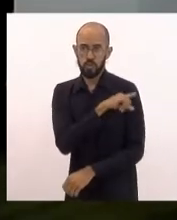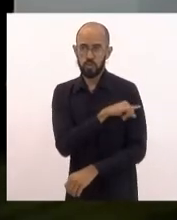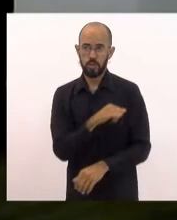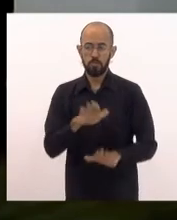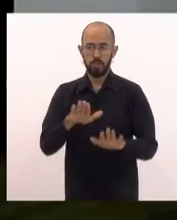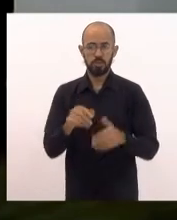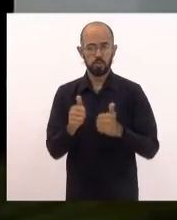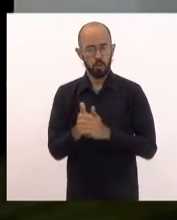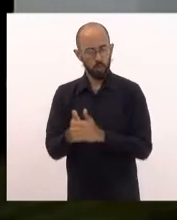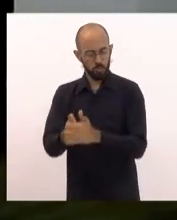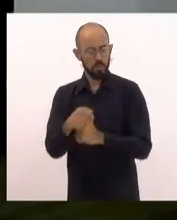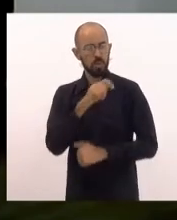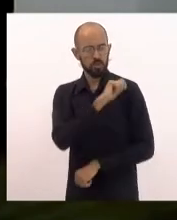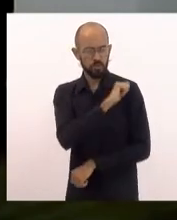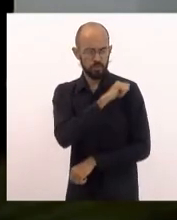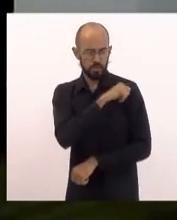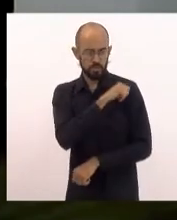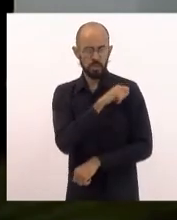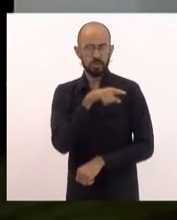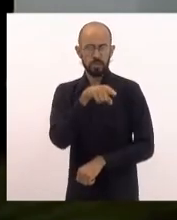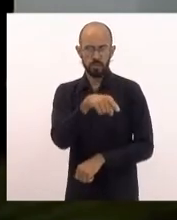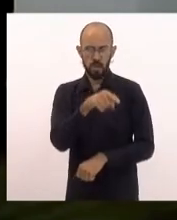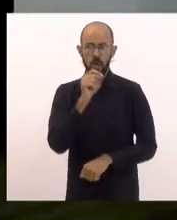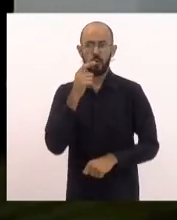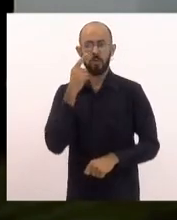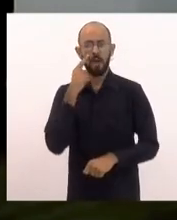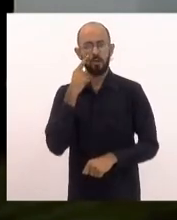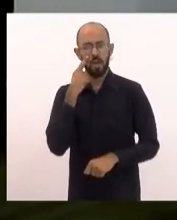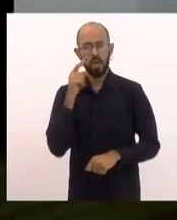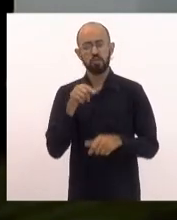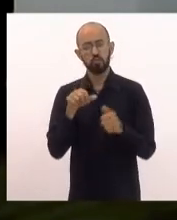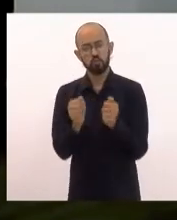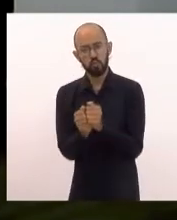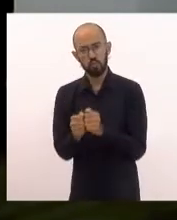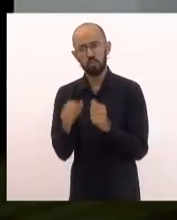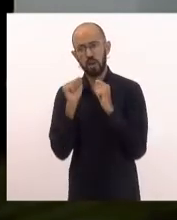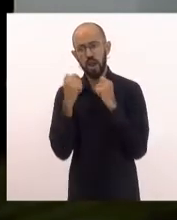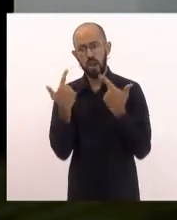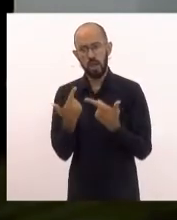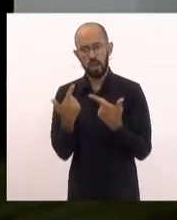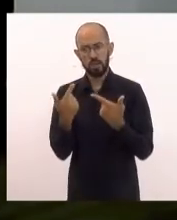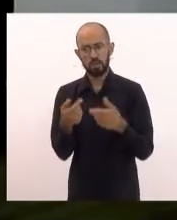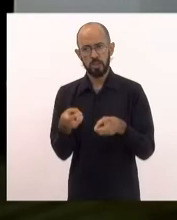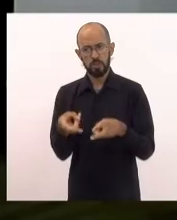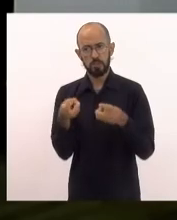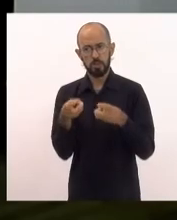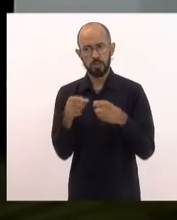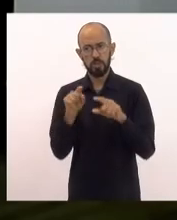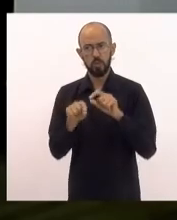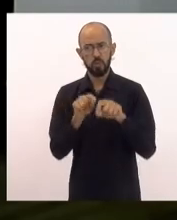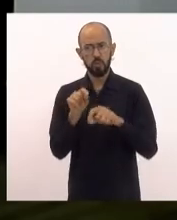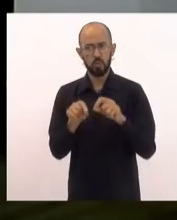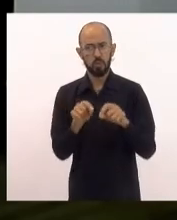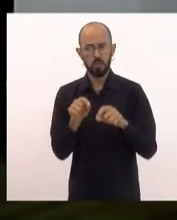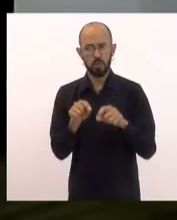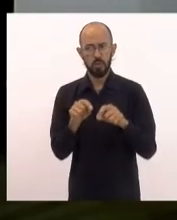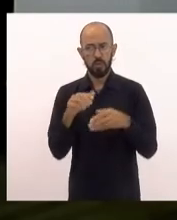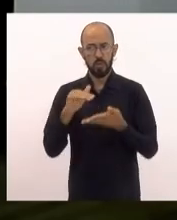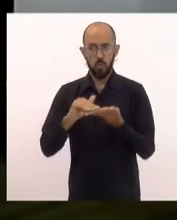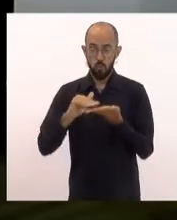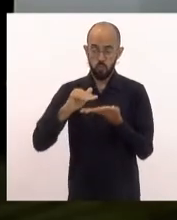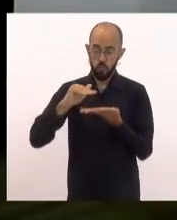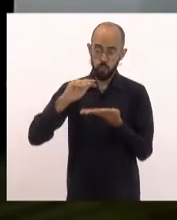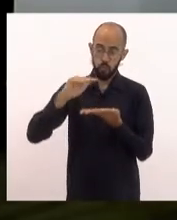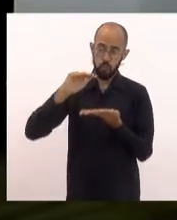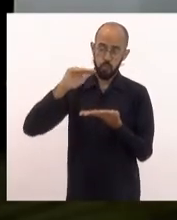fiscalização, pois, segundo a Comissão de Fiscalização da LERJ, precisamos abaixar o alto nível,